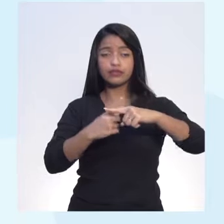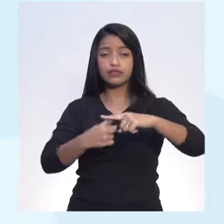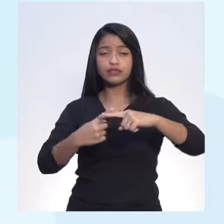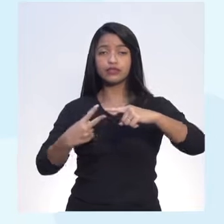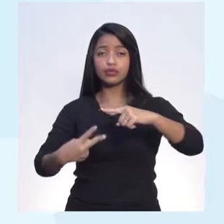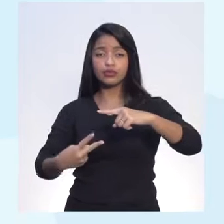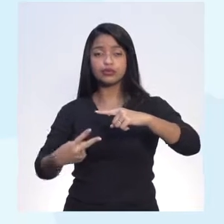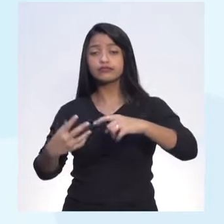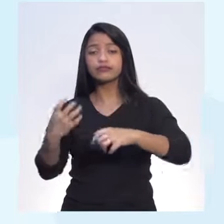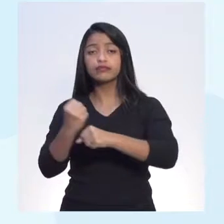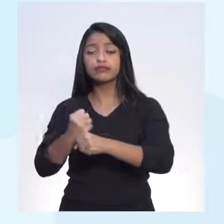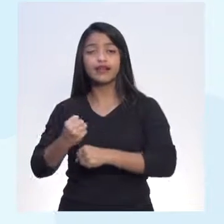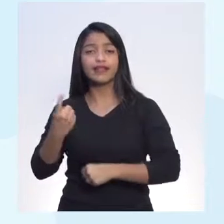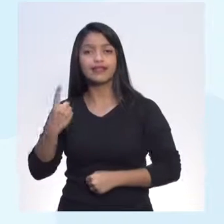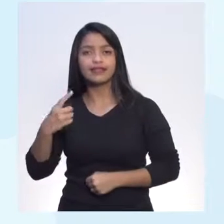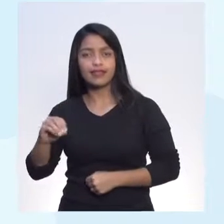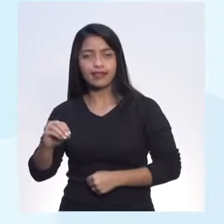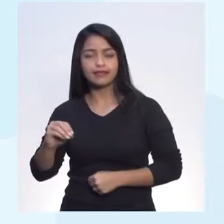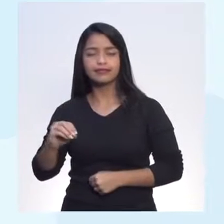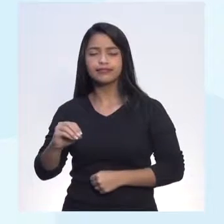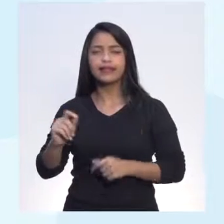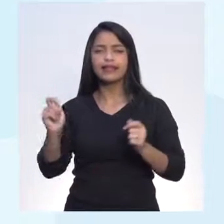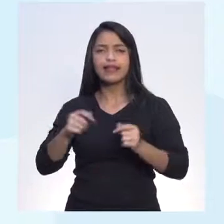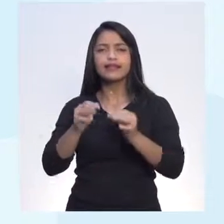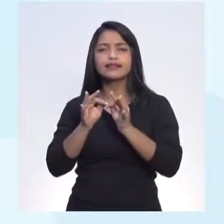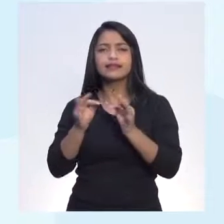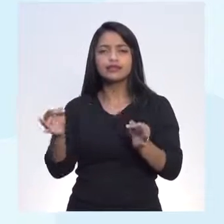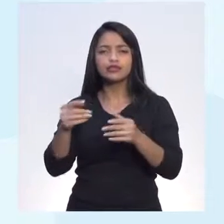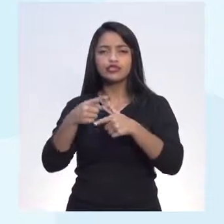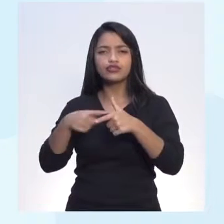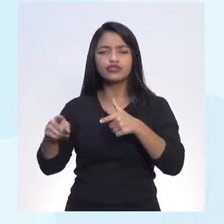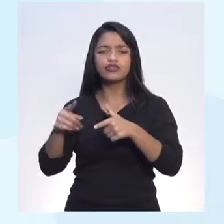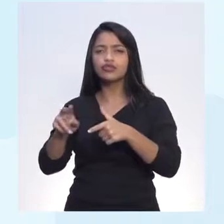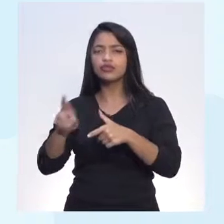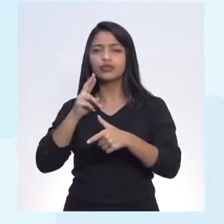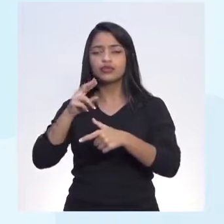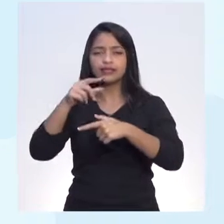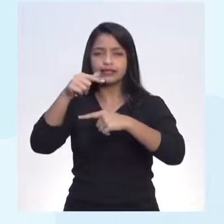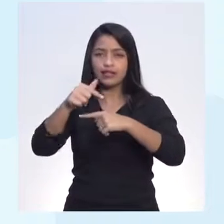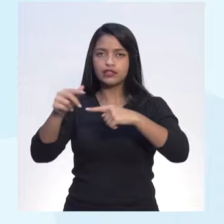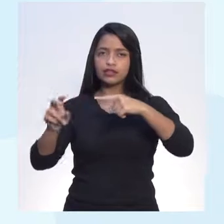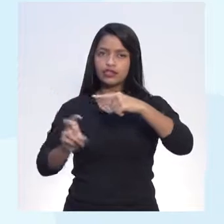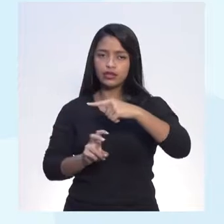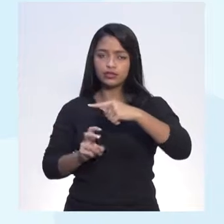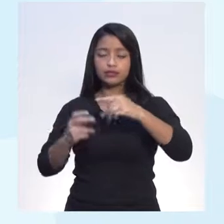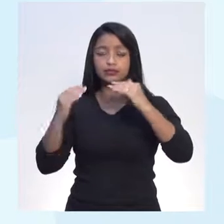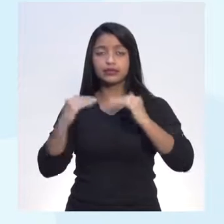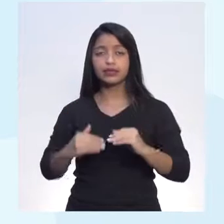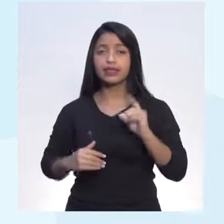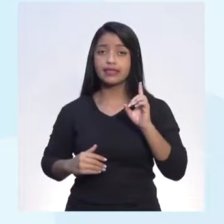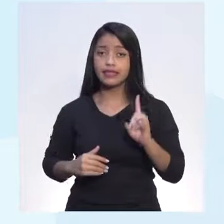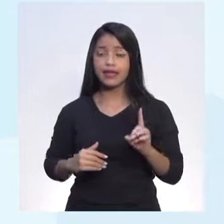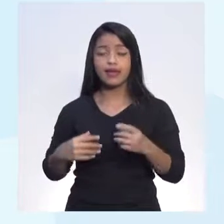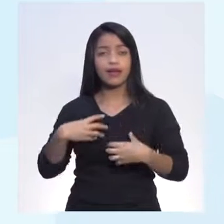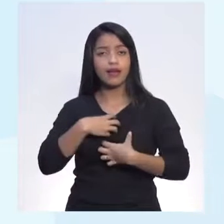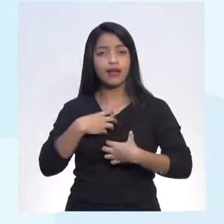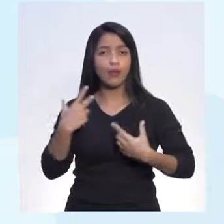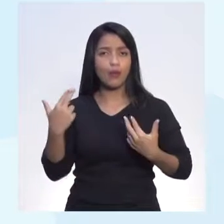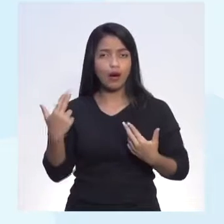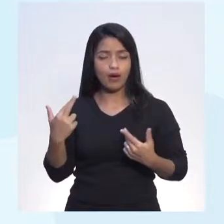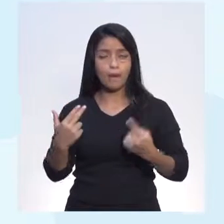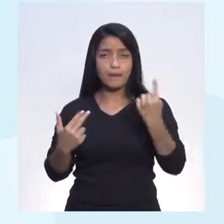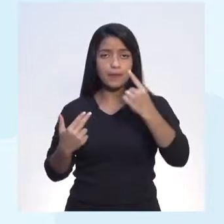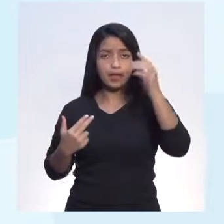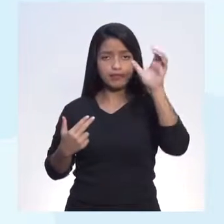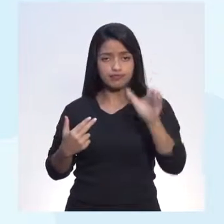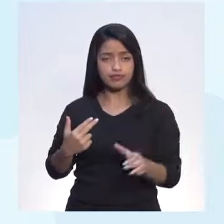como vocês encontram a resposta. Na questão D aí, é a mesma ideia. Mantenho a primeira, 5 nonos,